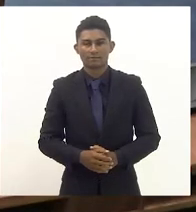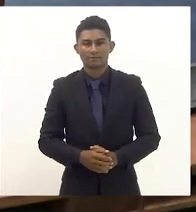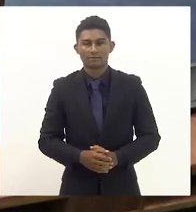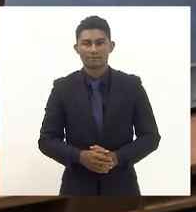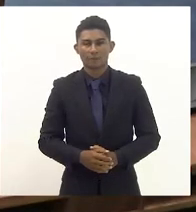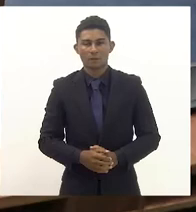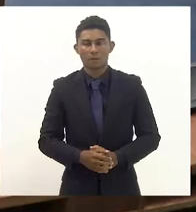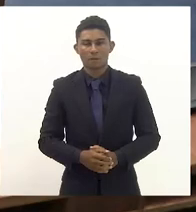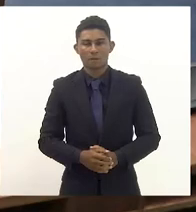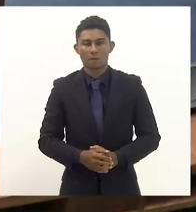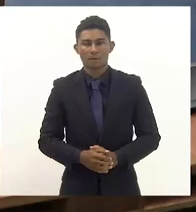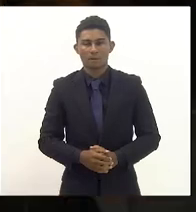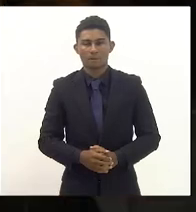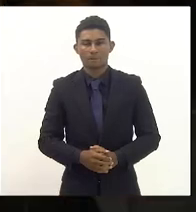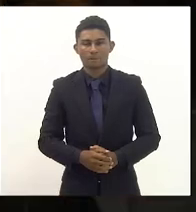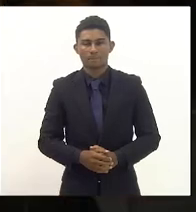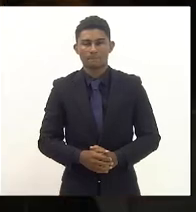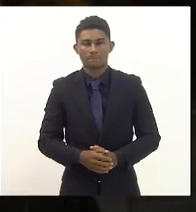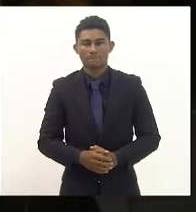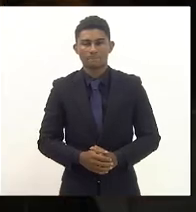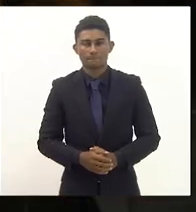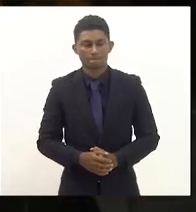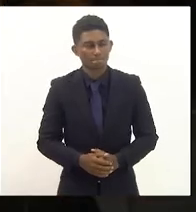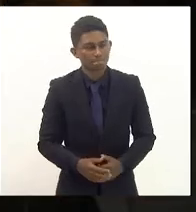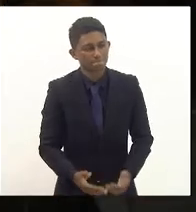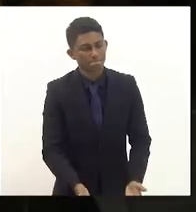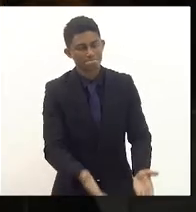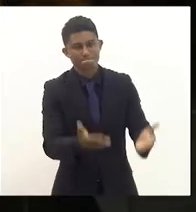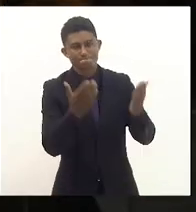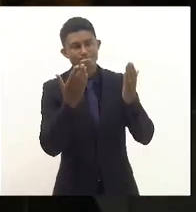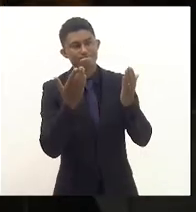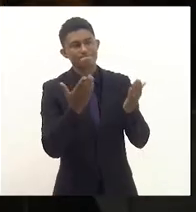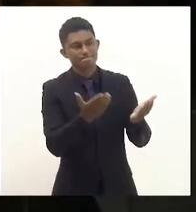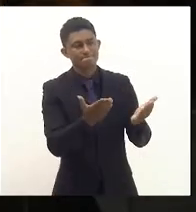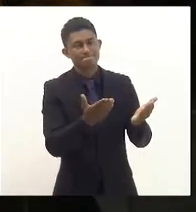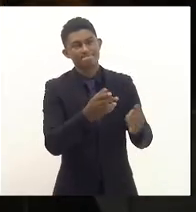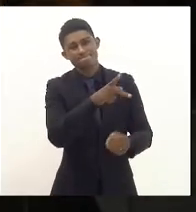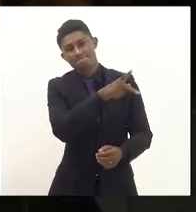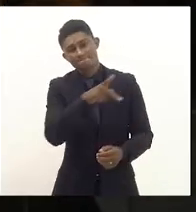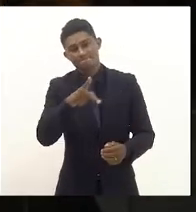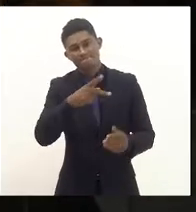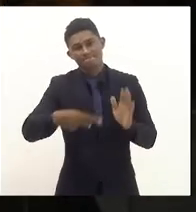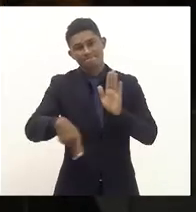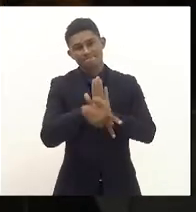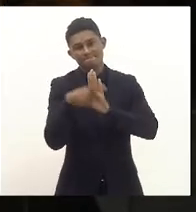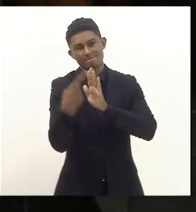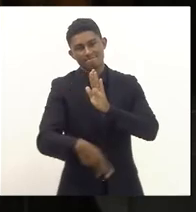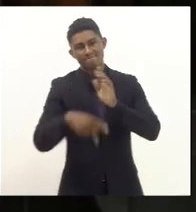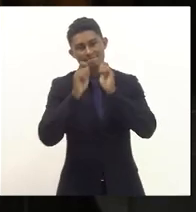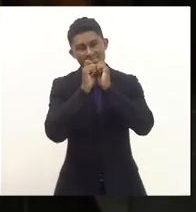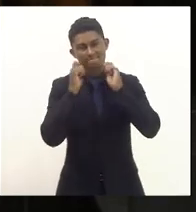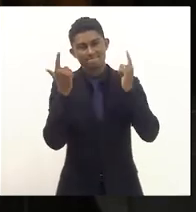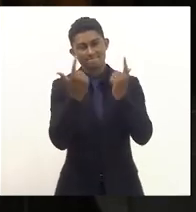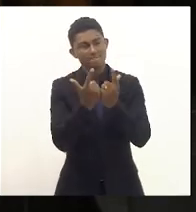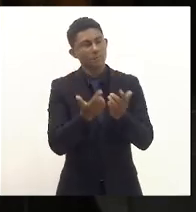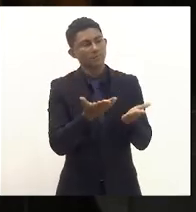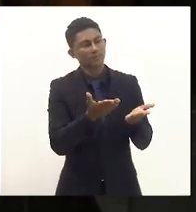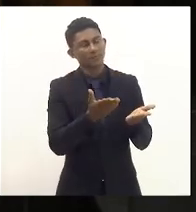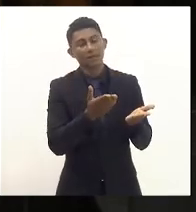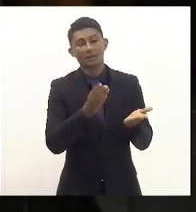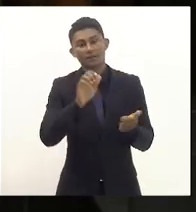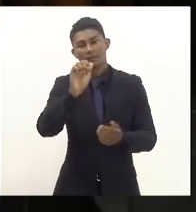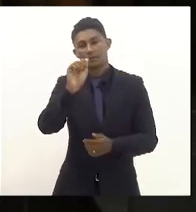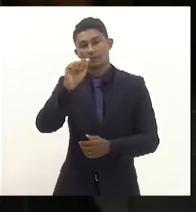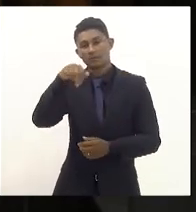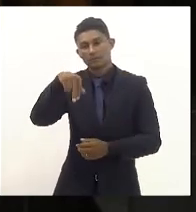o excelentíssimo senhor presidente desta casa Legislativa Dr